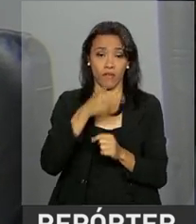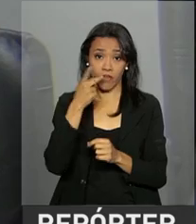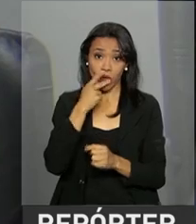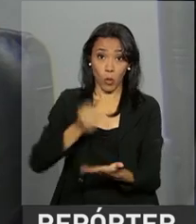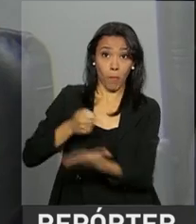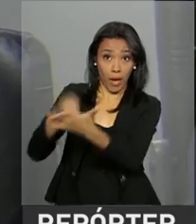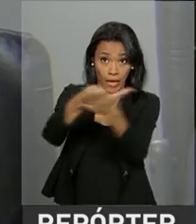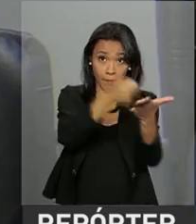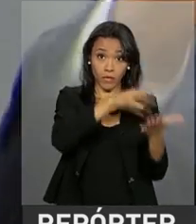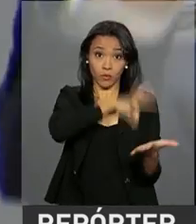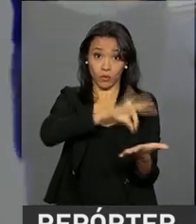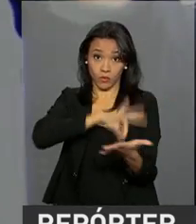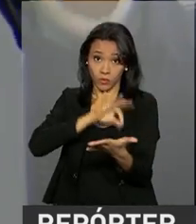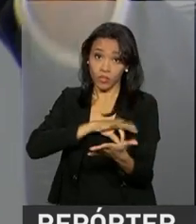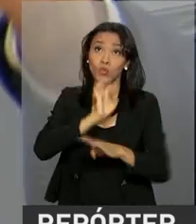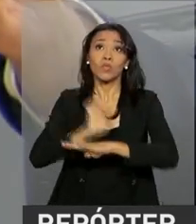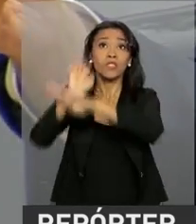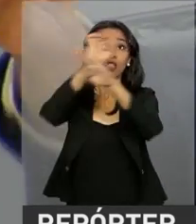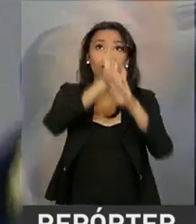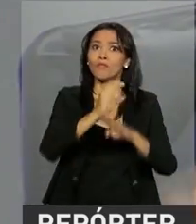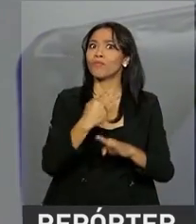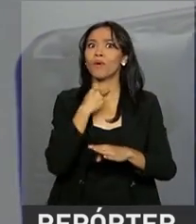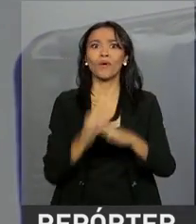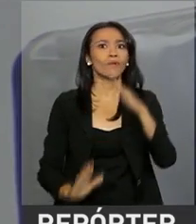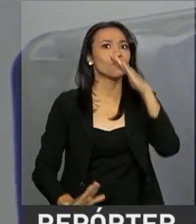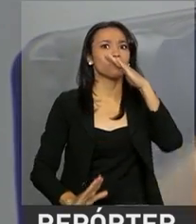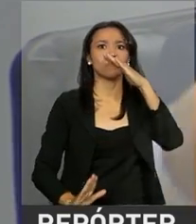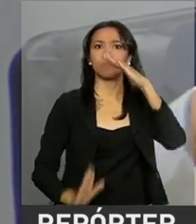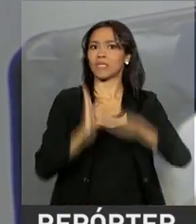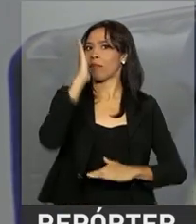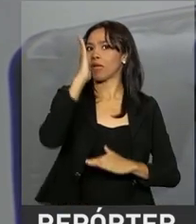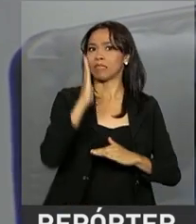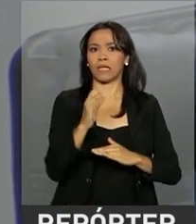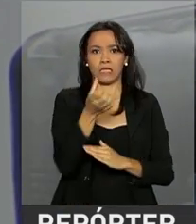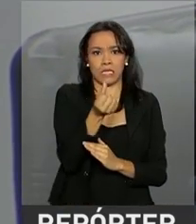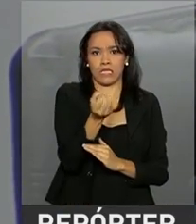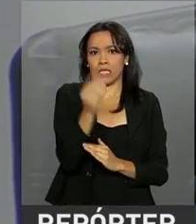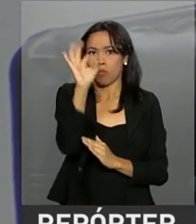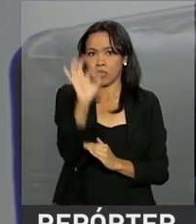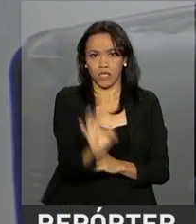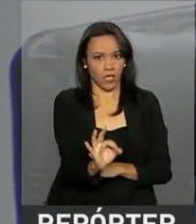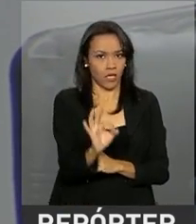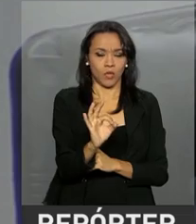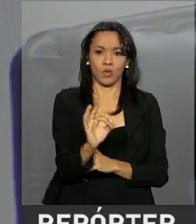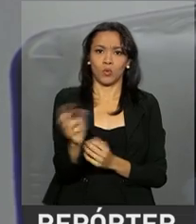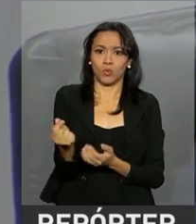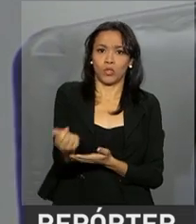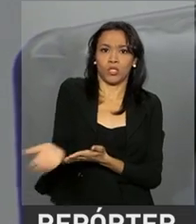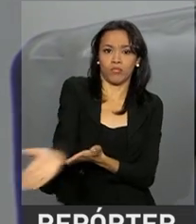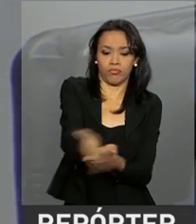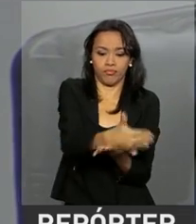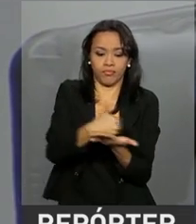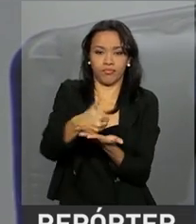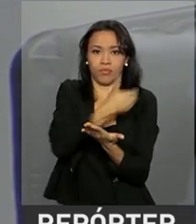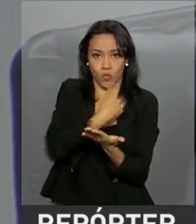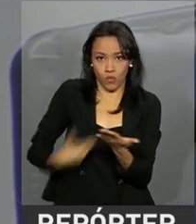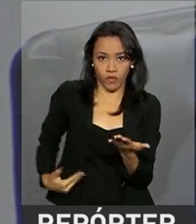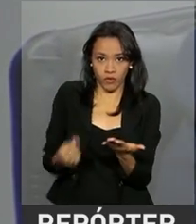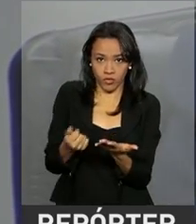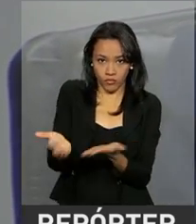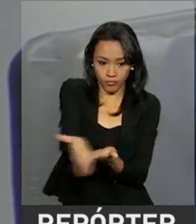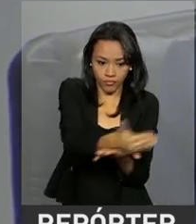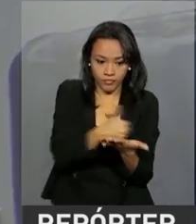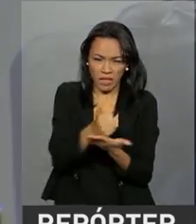funcionalismo público nos estados não pode ultrapassar o limite de 60% da receita líquida por ano. Para esta regra